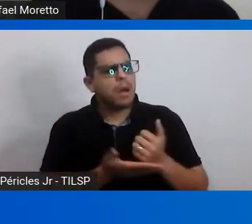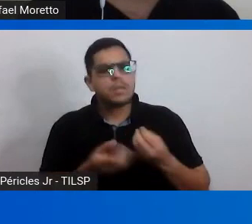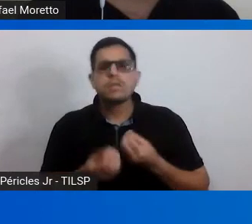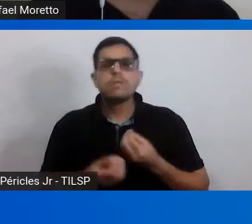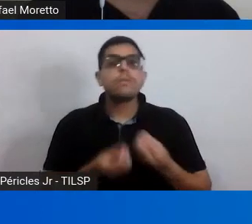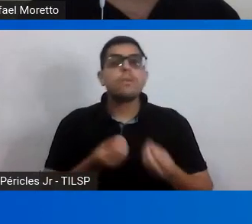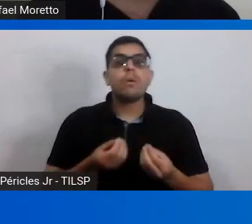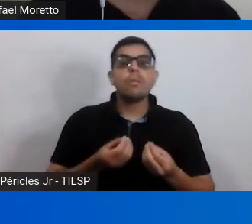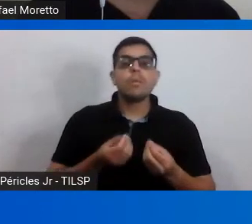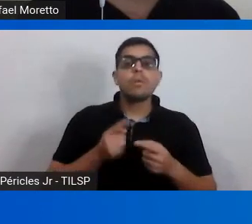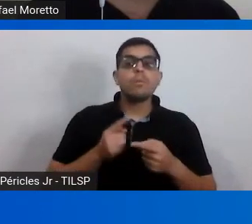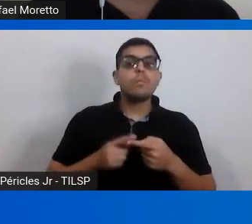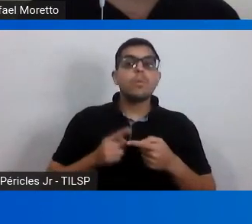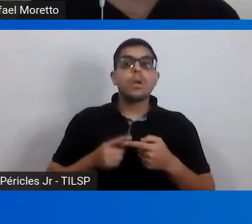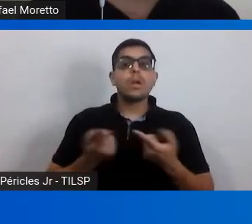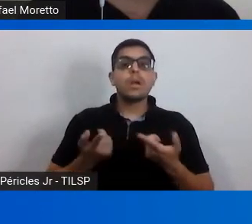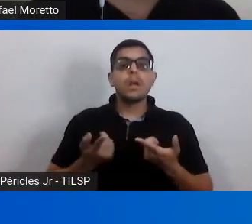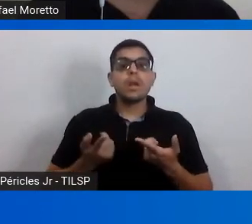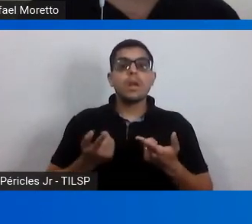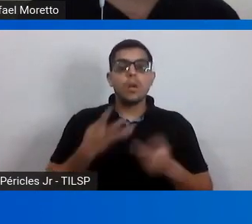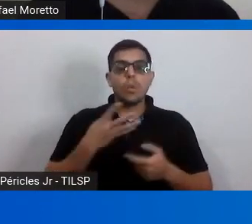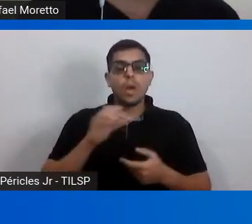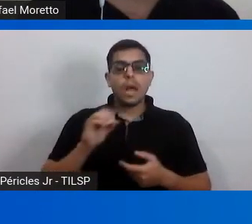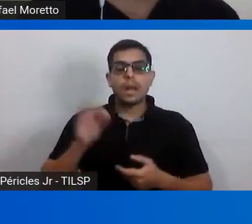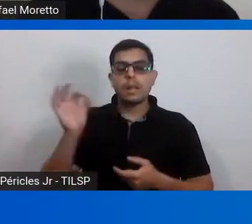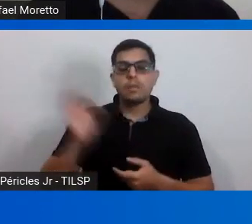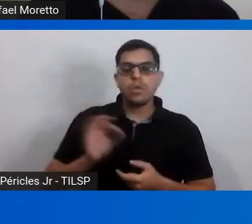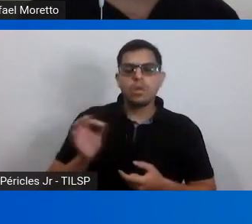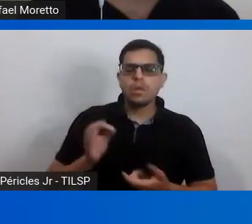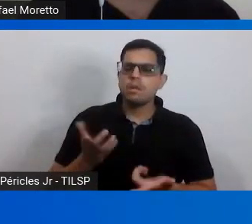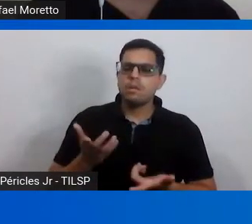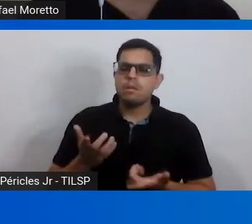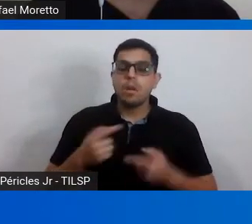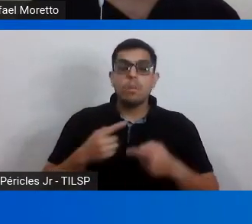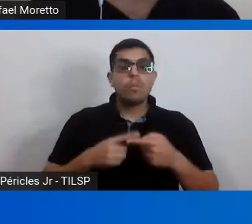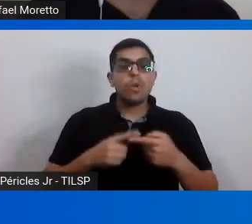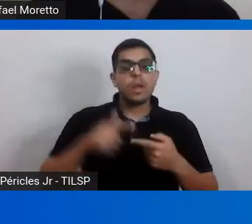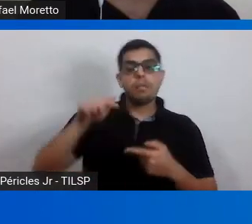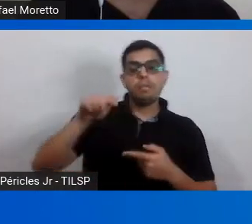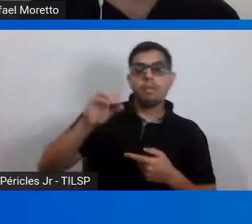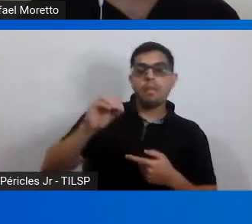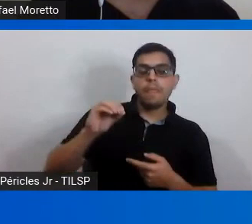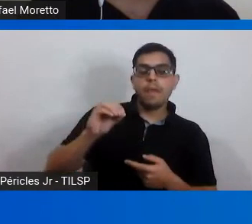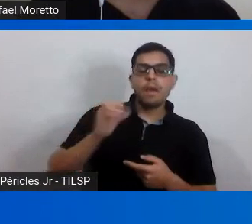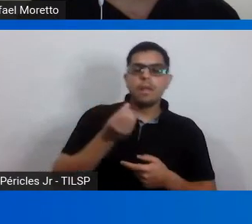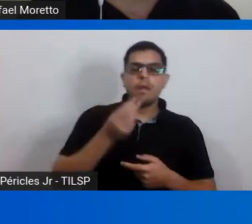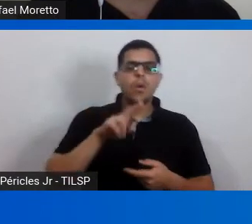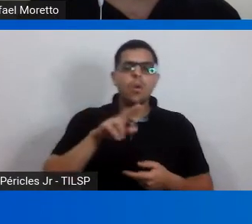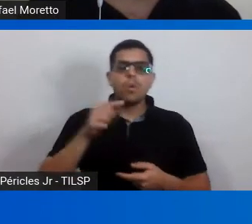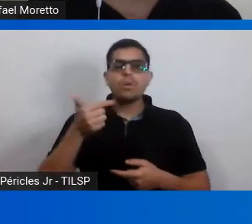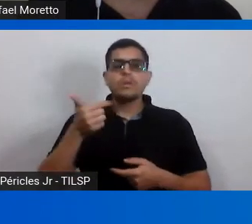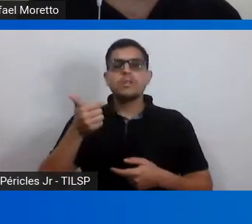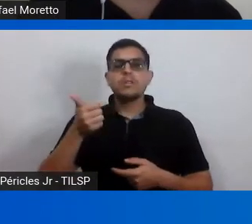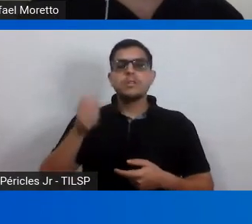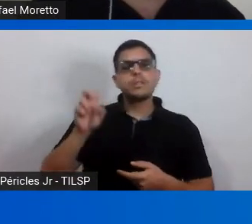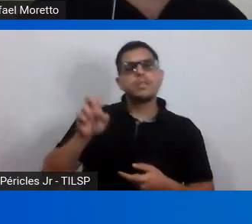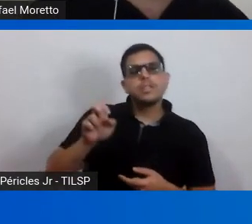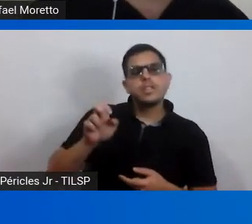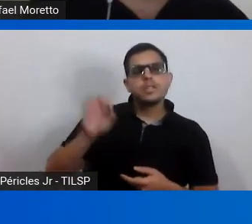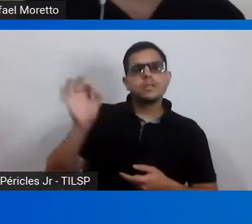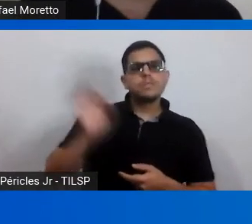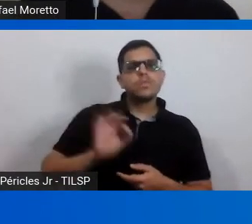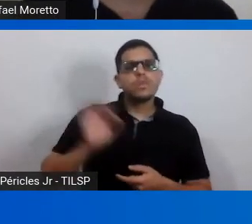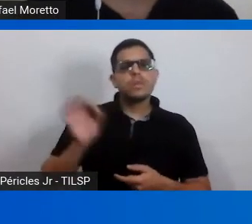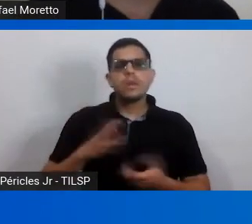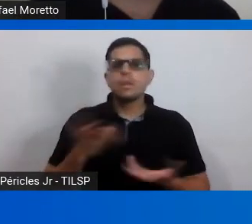40% né porque não foi 70 porque que não foi 15 tem uma pesquisa diagnóstico tem educadores envolvidos Numa pesquisa